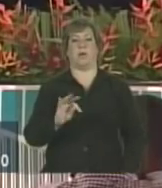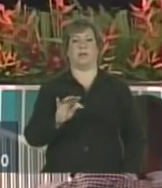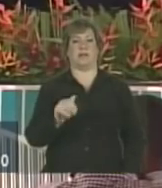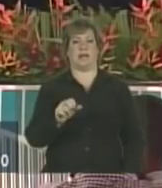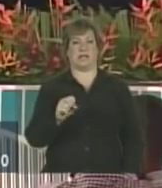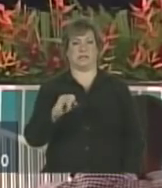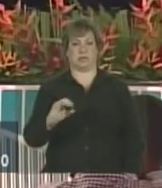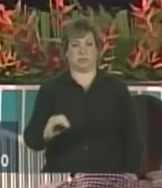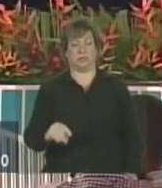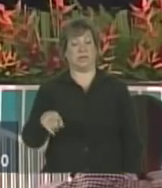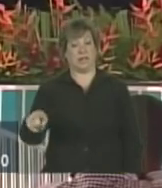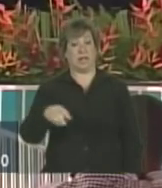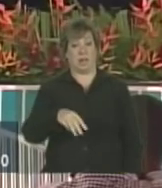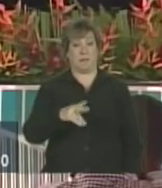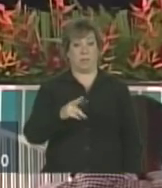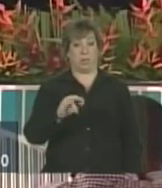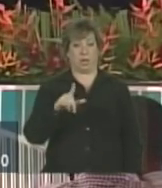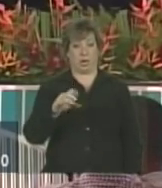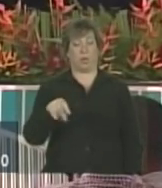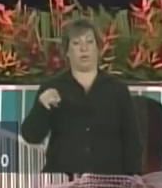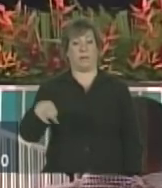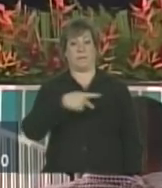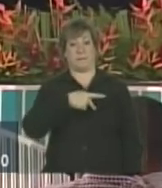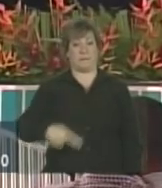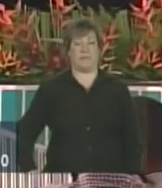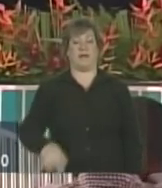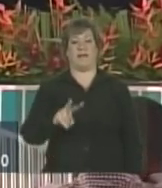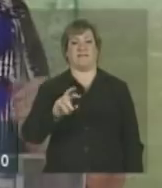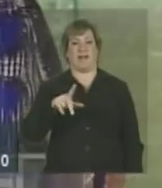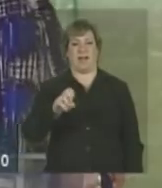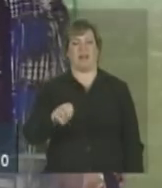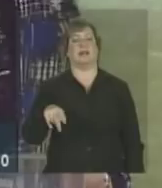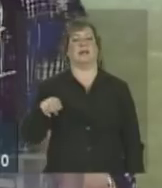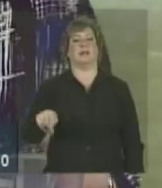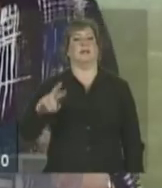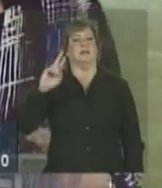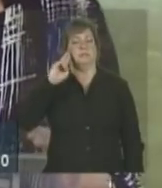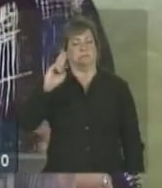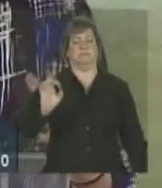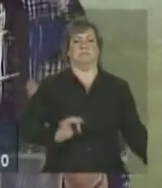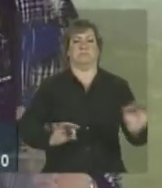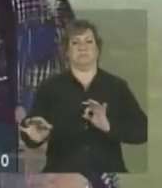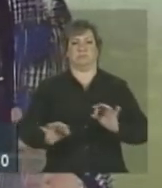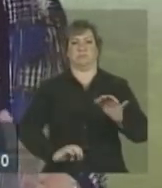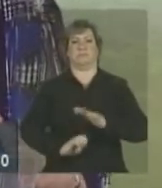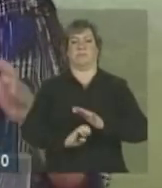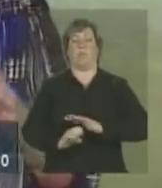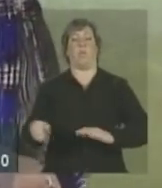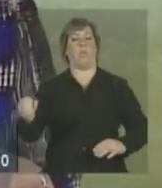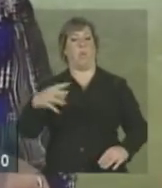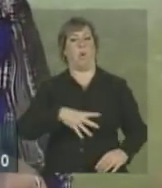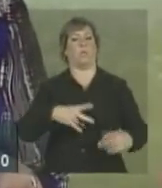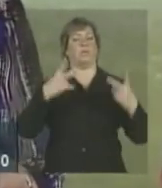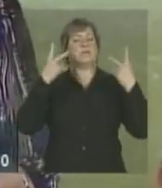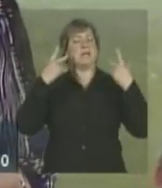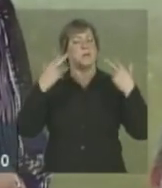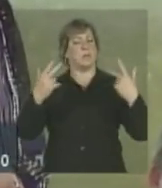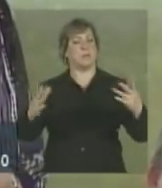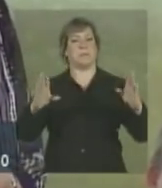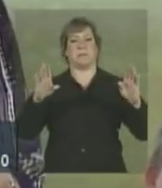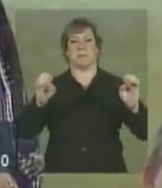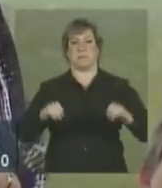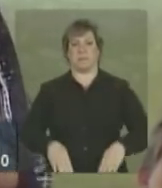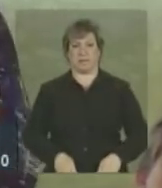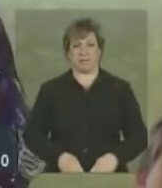Murilo Ferreira, presidente da Vale. De fato, uma liderança empresarial nova, tranquila e